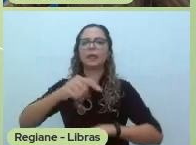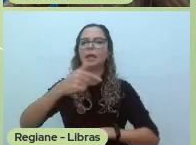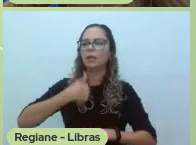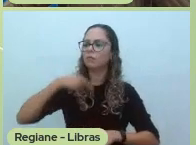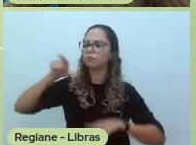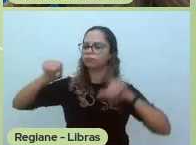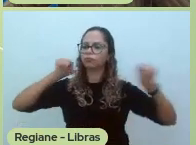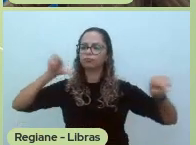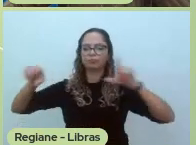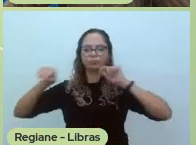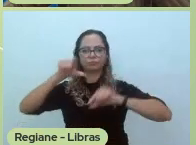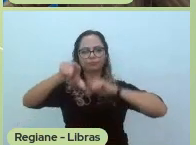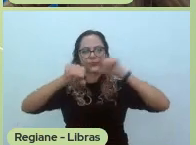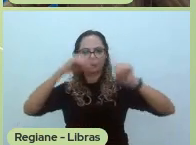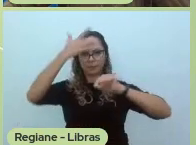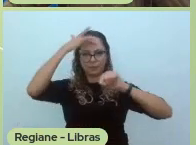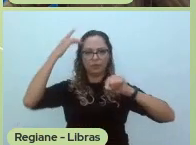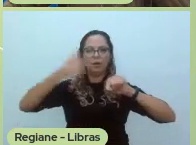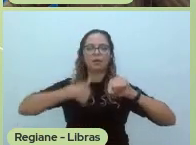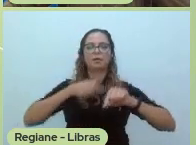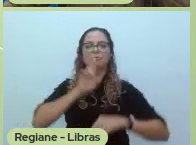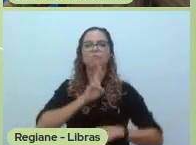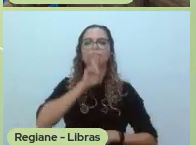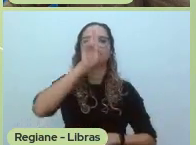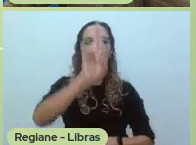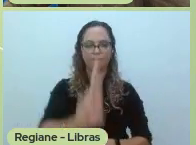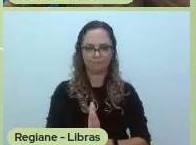e que, de certa forma, todas estão conectadas a essa